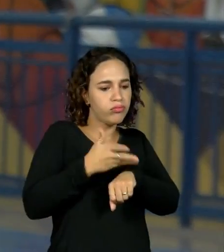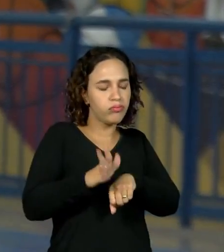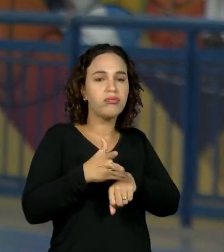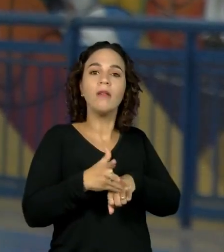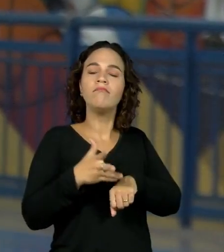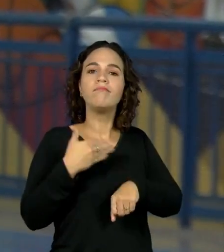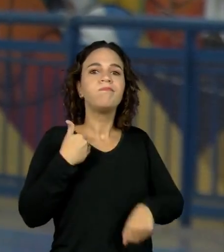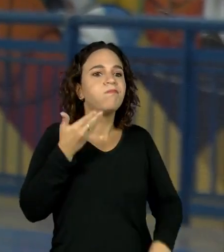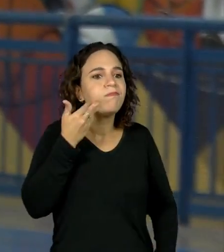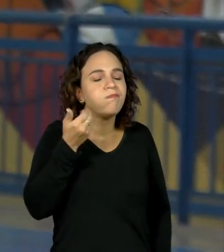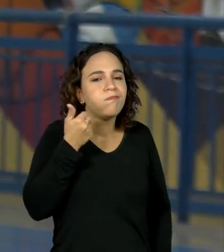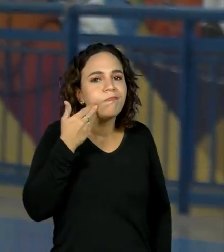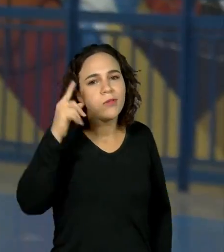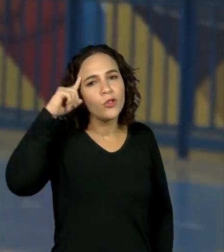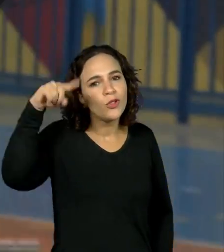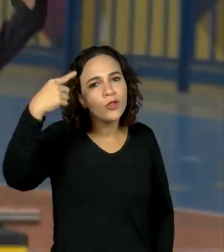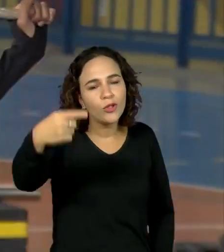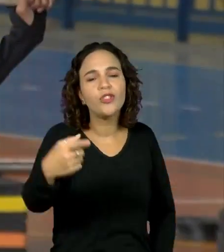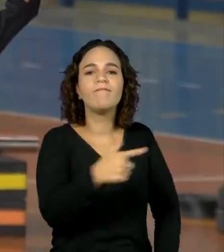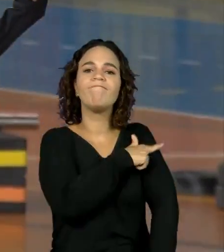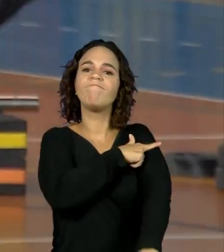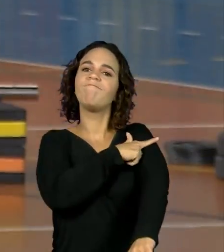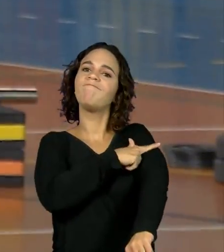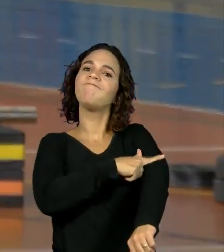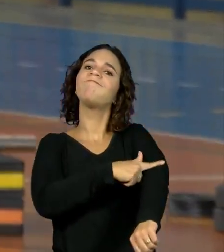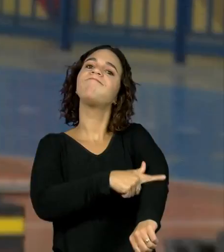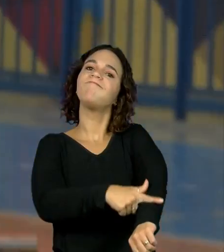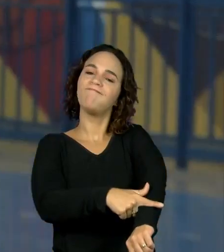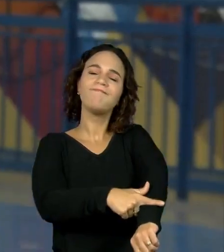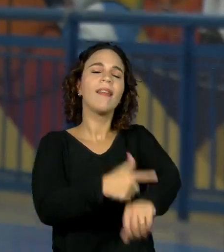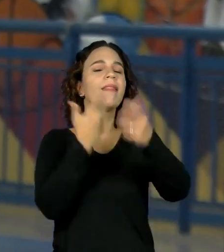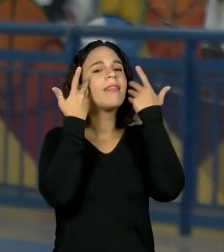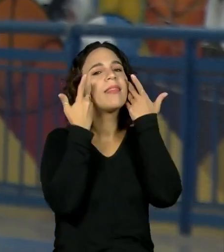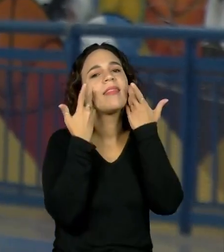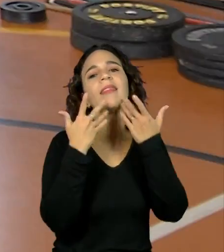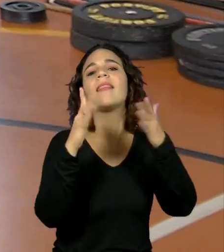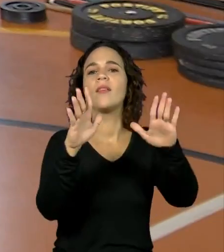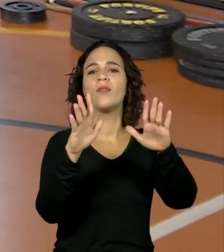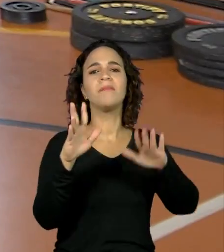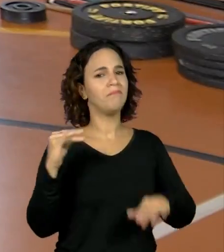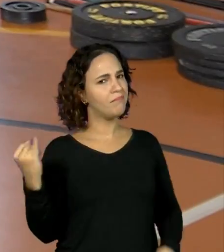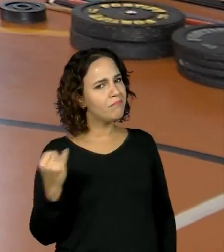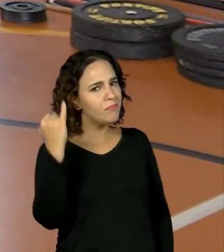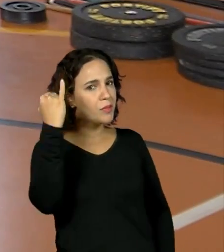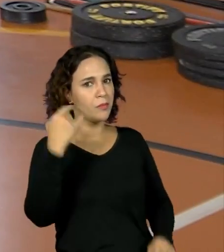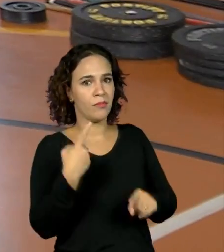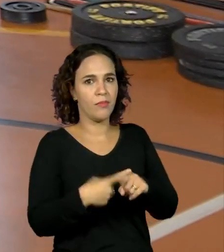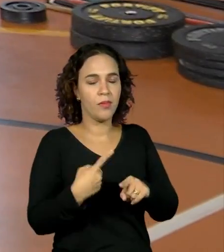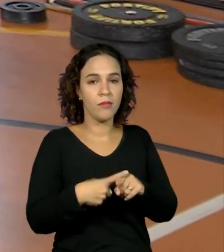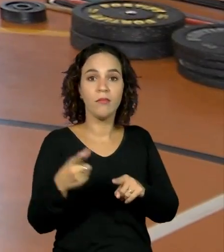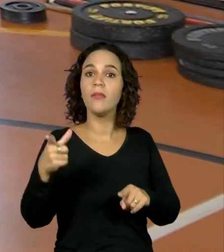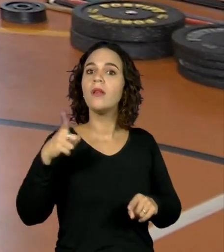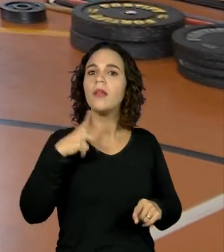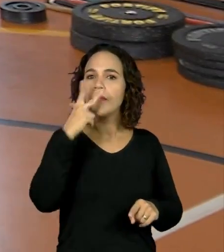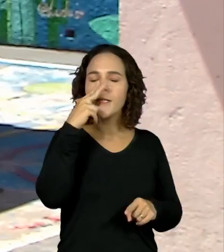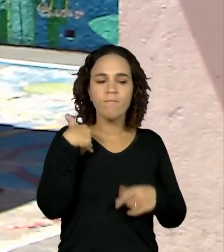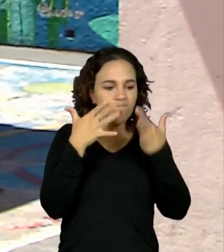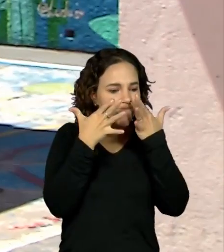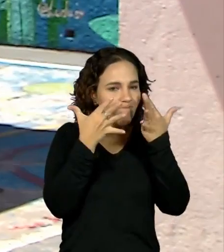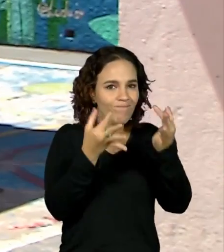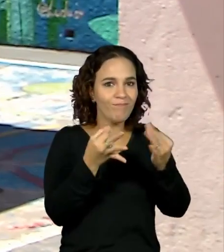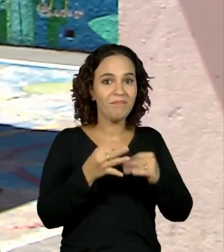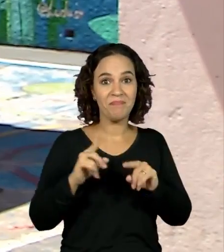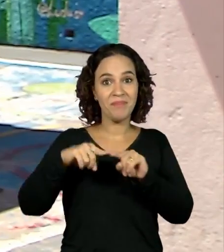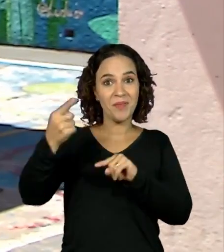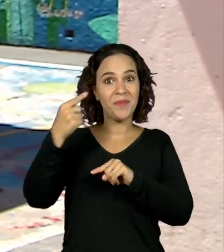modalidade como essa, e não só essa, mas essa tem nuances principais, por quê? Porque você precisa de muita concentração. É daqui